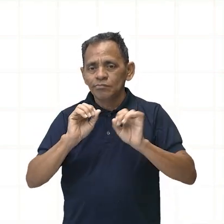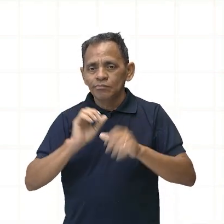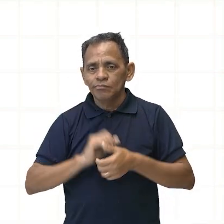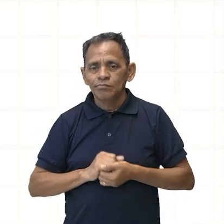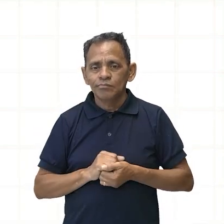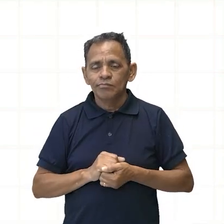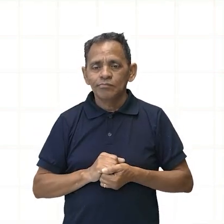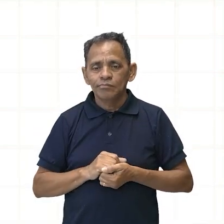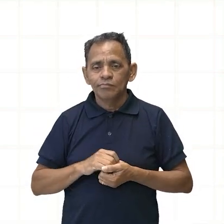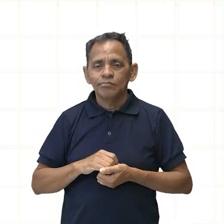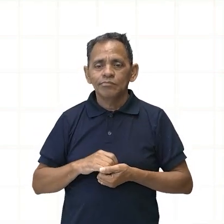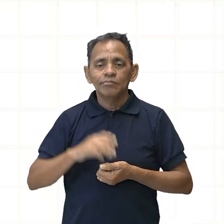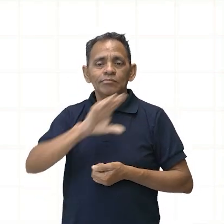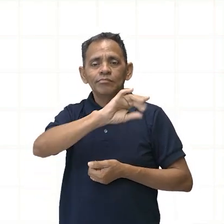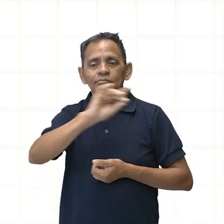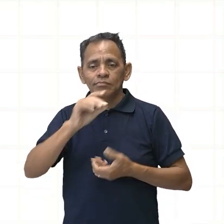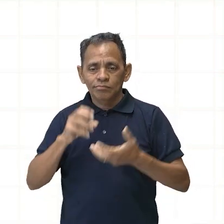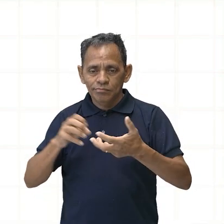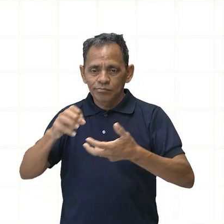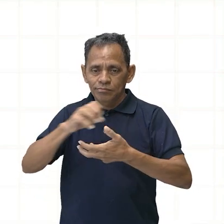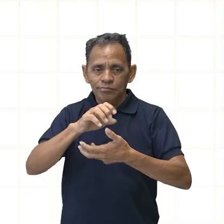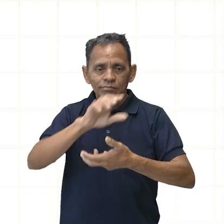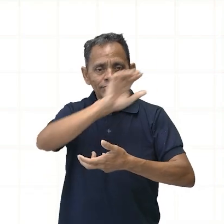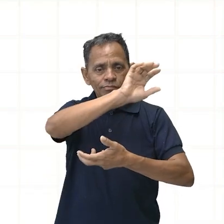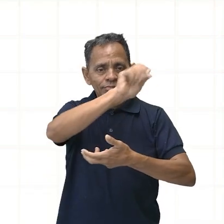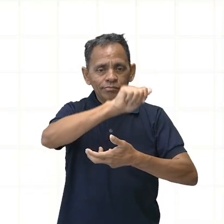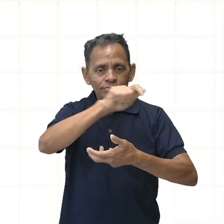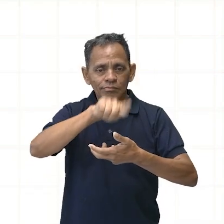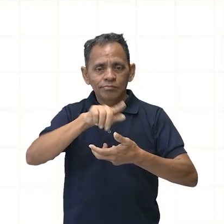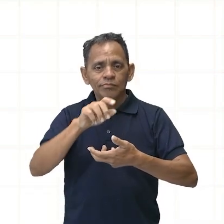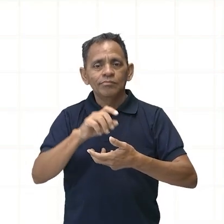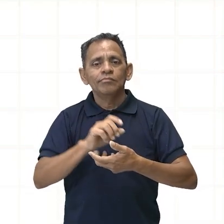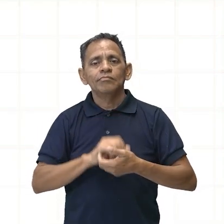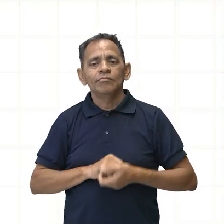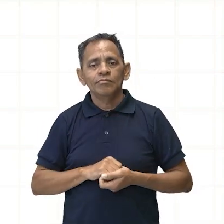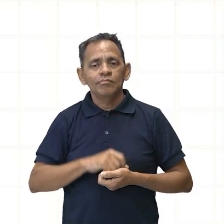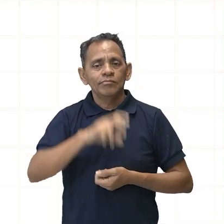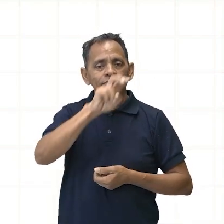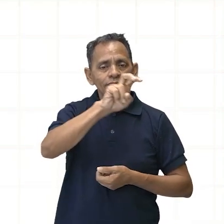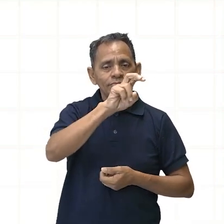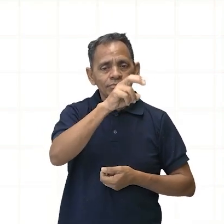cada continente. A Ásia, taxa de urbanização,